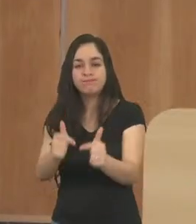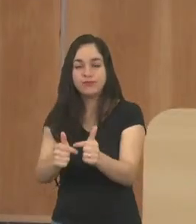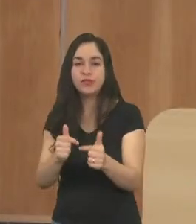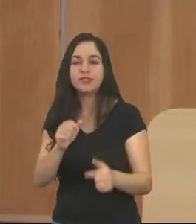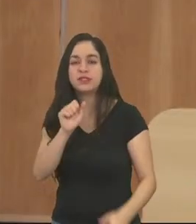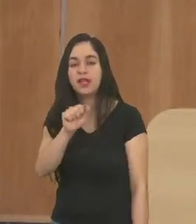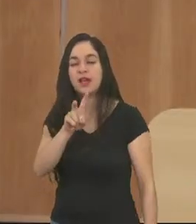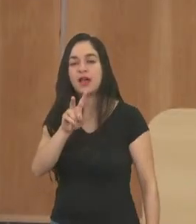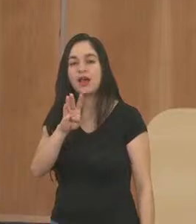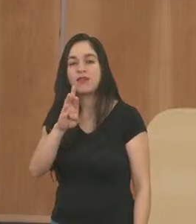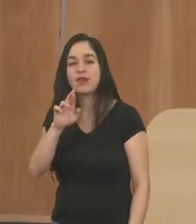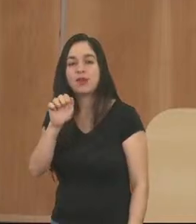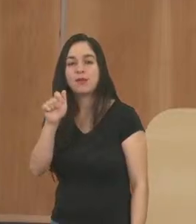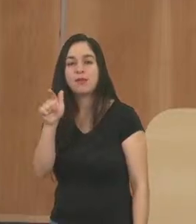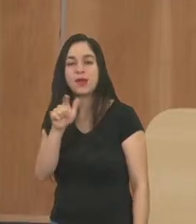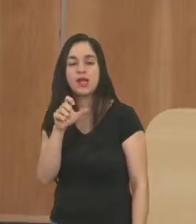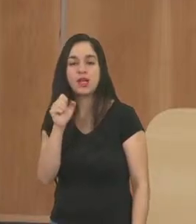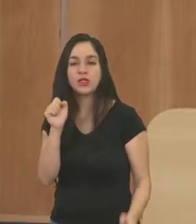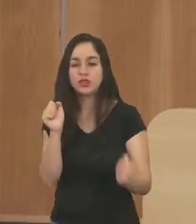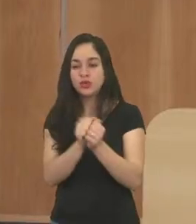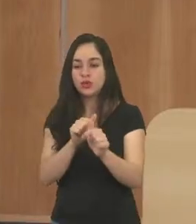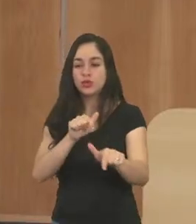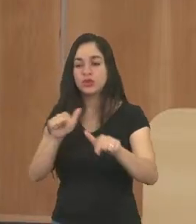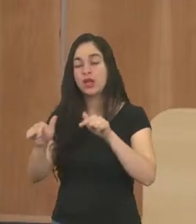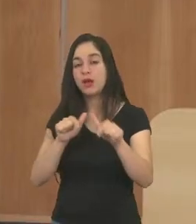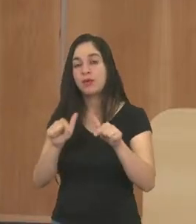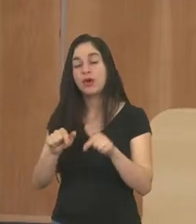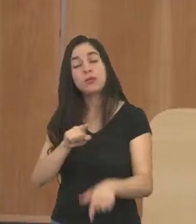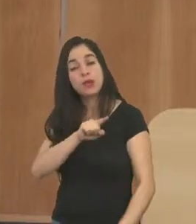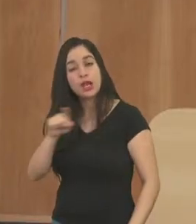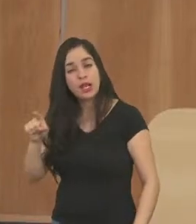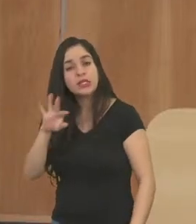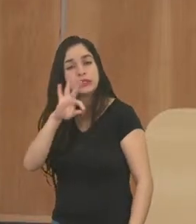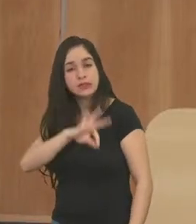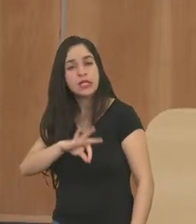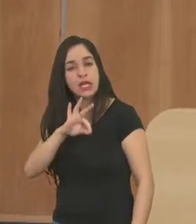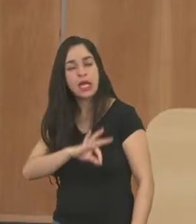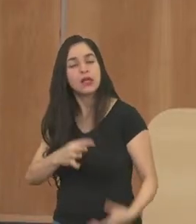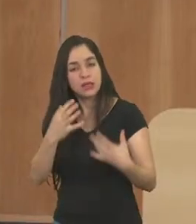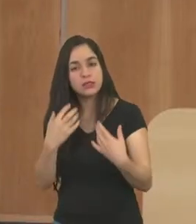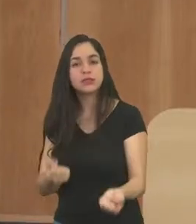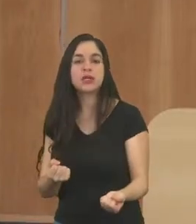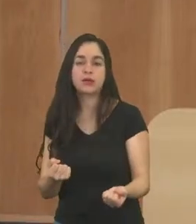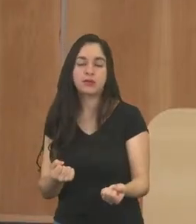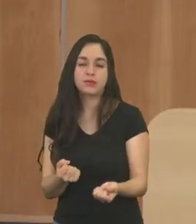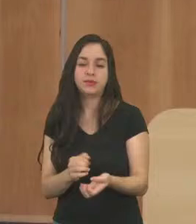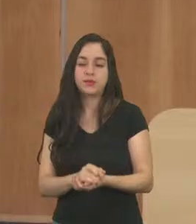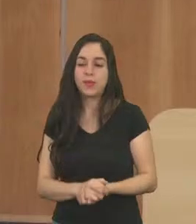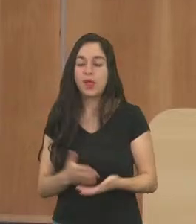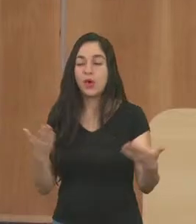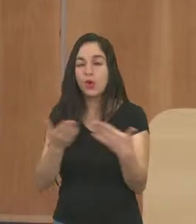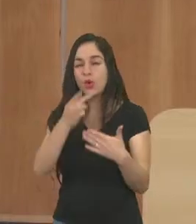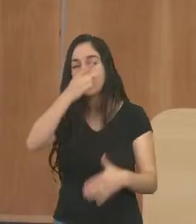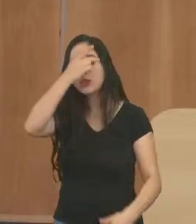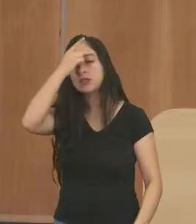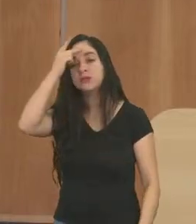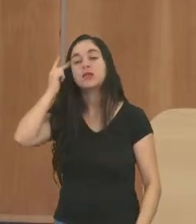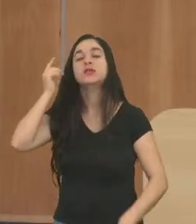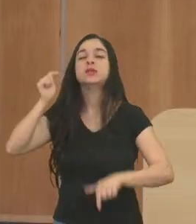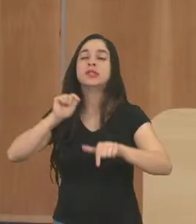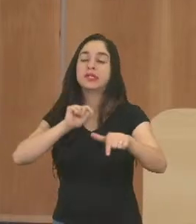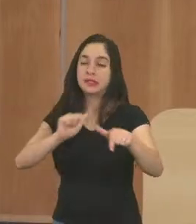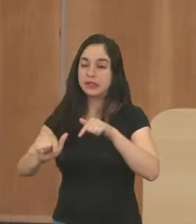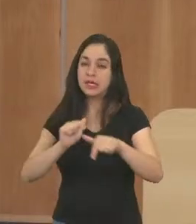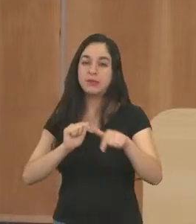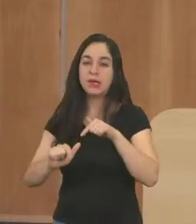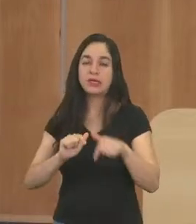luta junto com os trabalhadores para receberem os seus salários. Hoje, para quem está trabalhando e